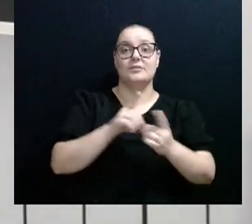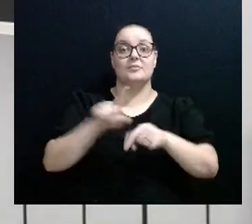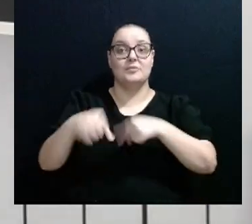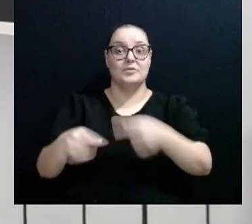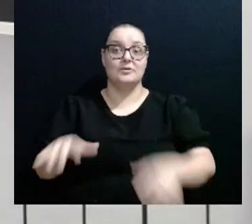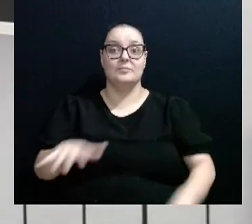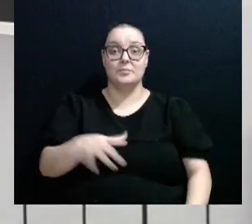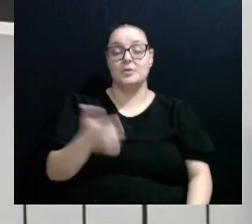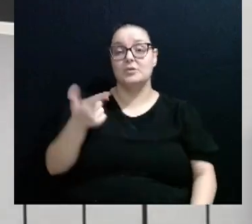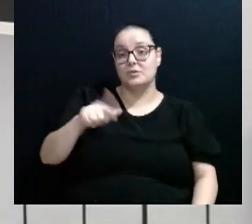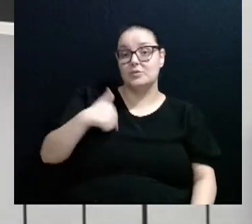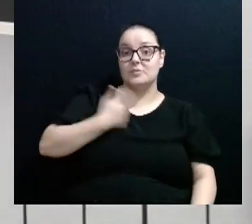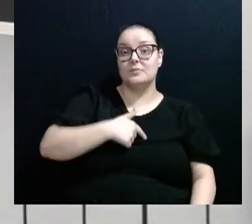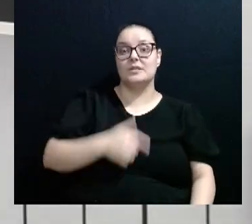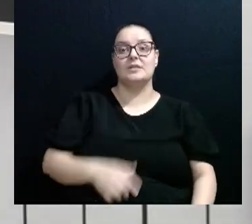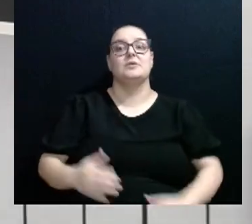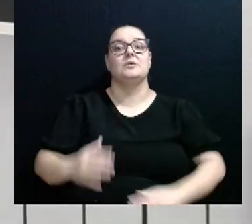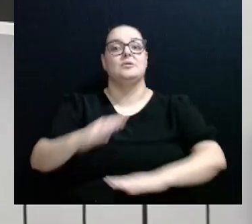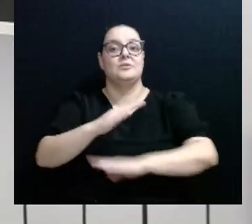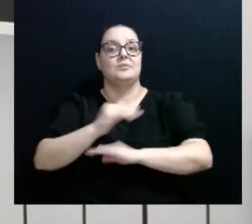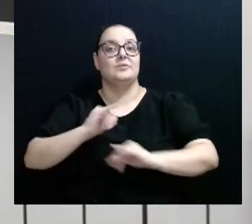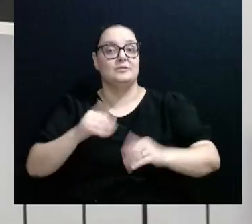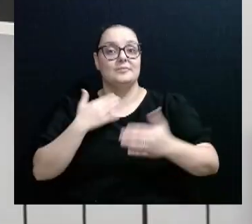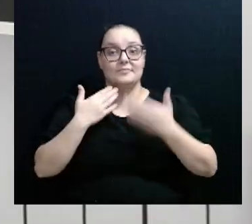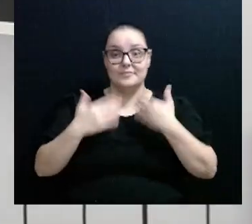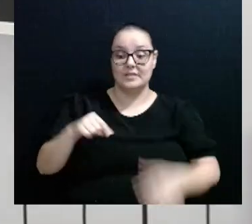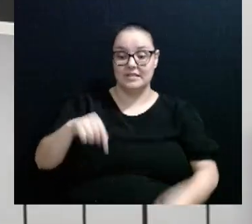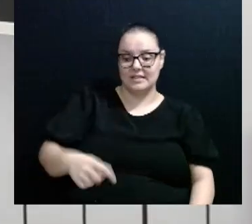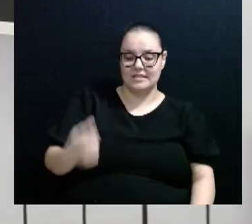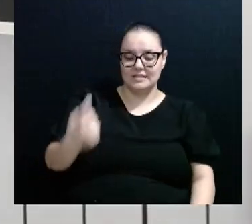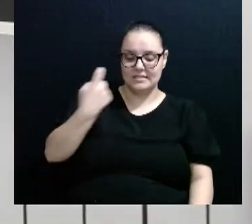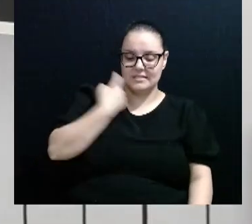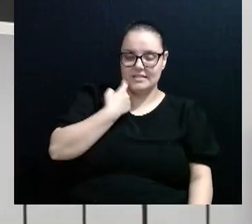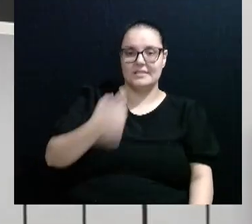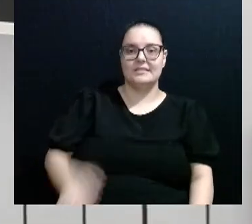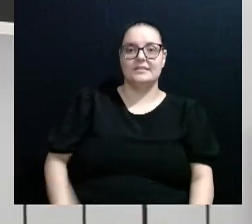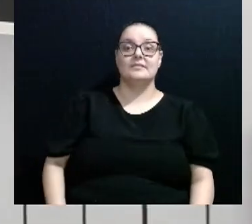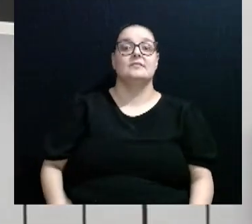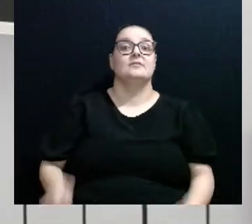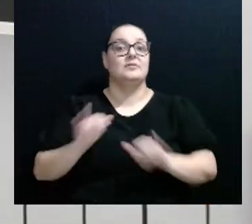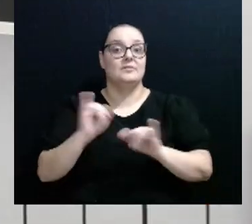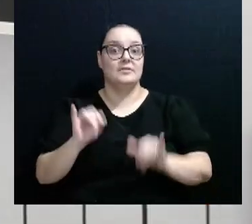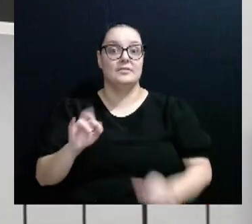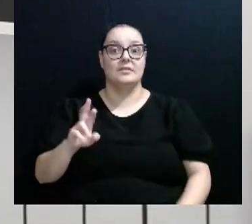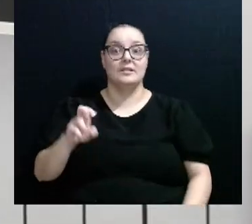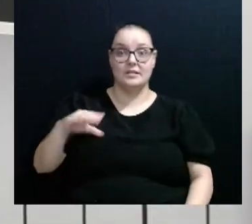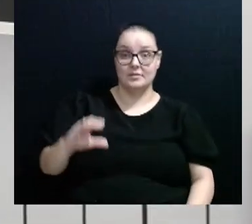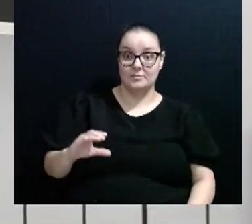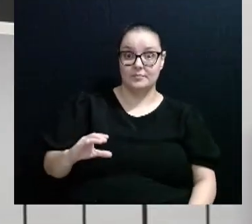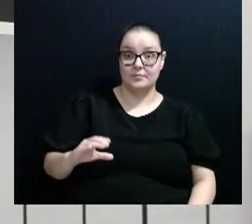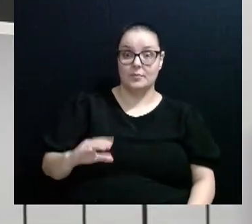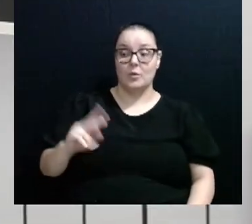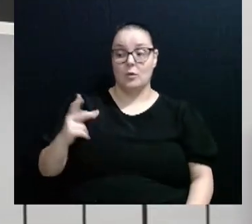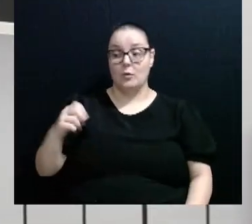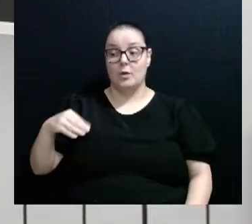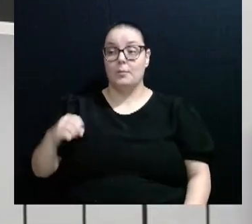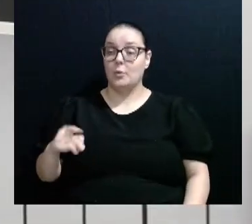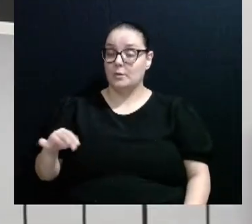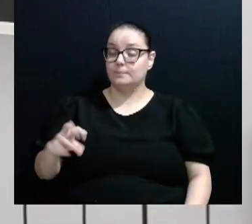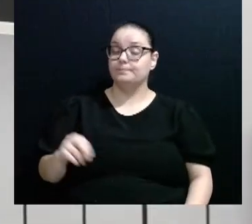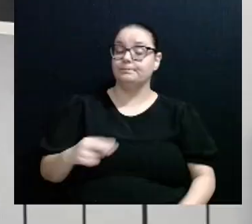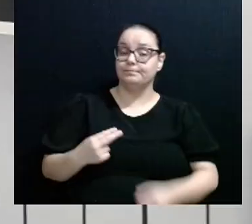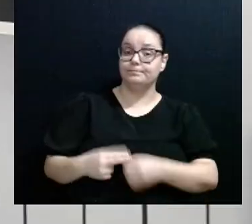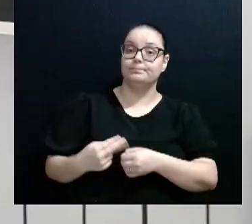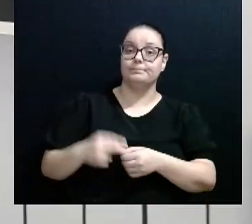Jornal Câmara Notícia ao vivo nesta sexta-feira. Vamos com as notícias da metrópole. O Hemocentro da Unicamp fez um